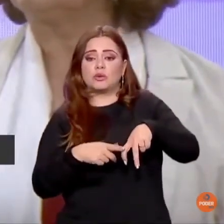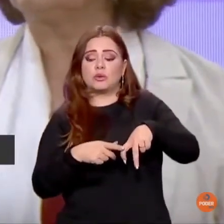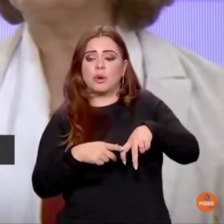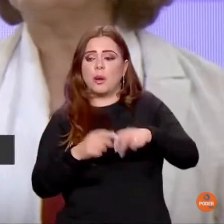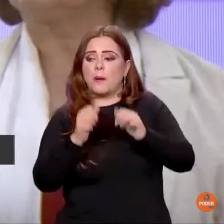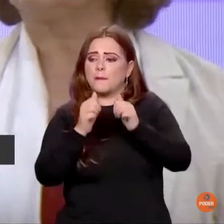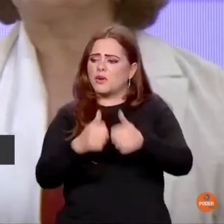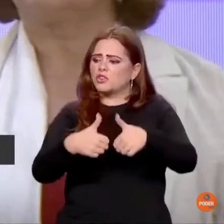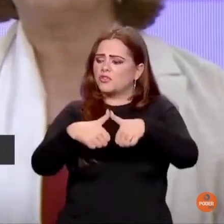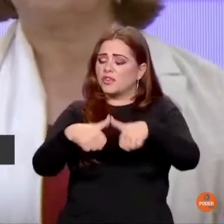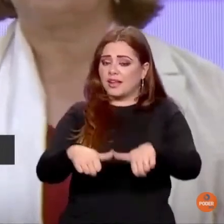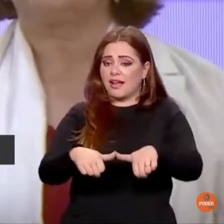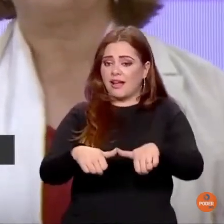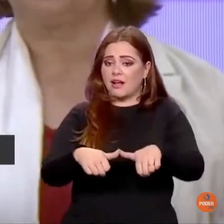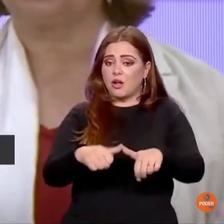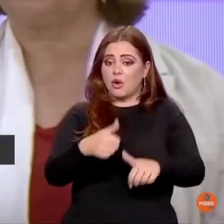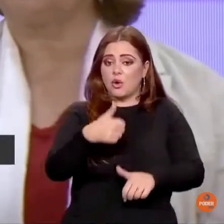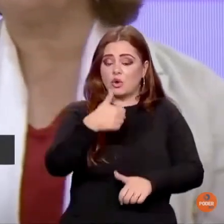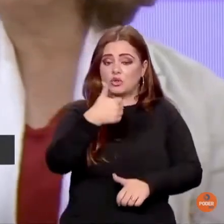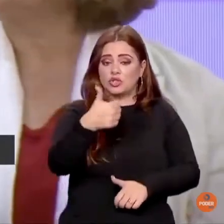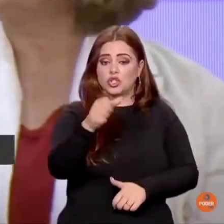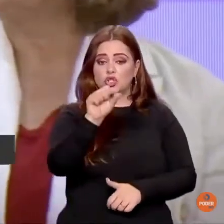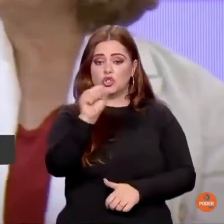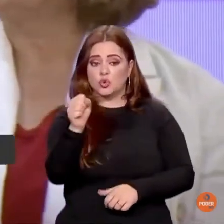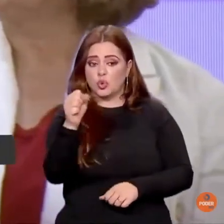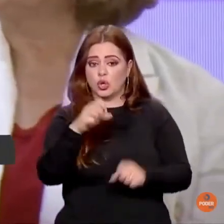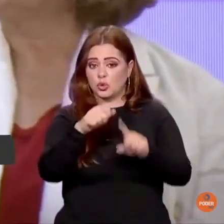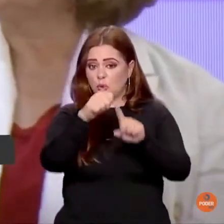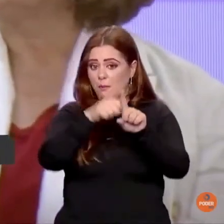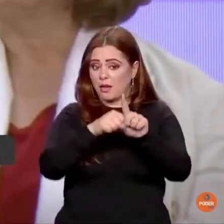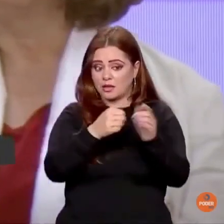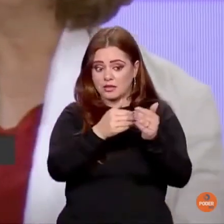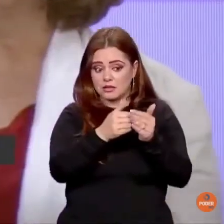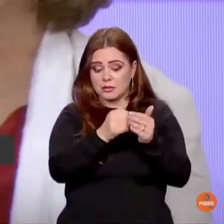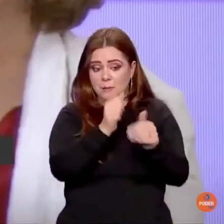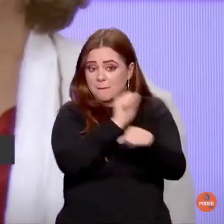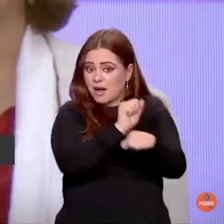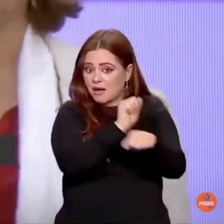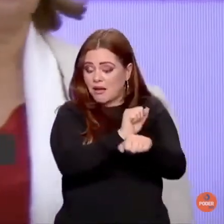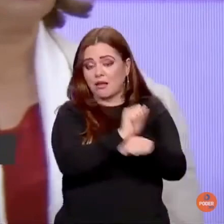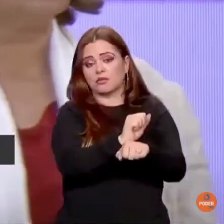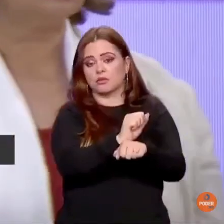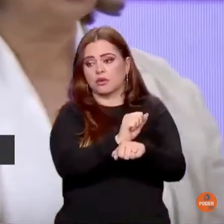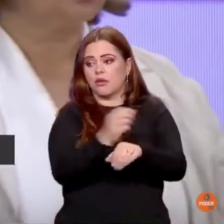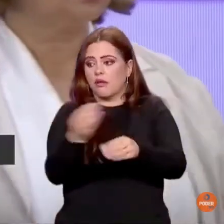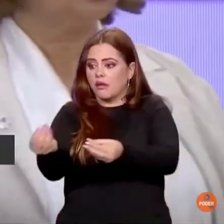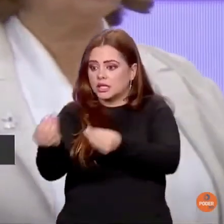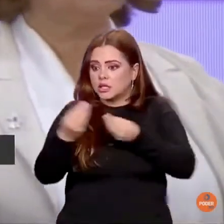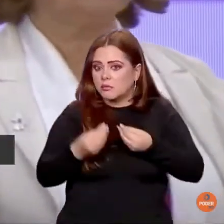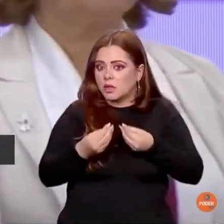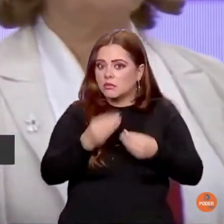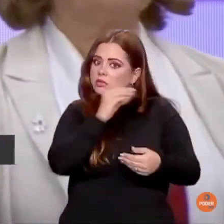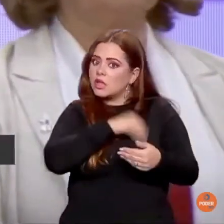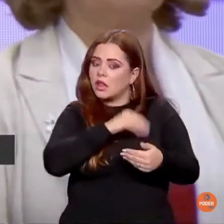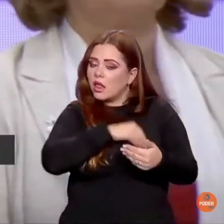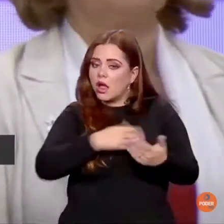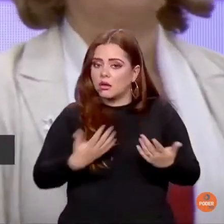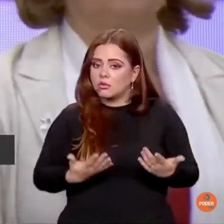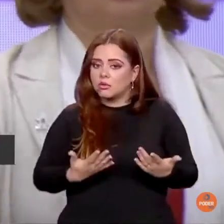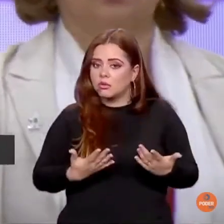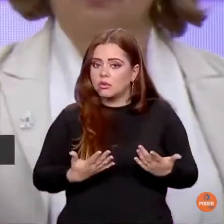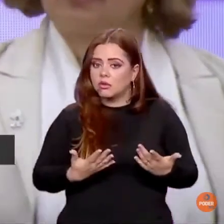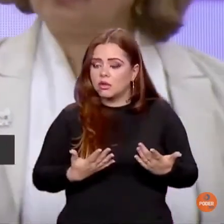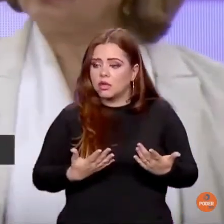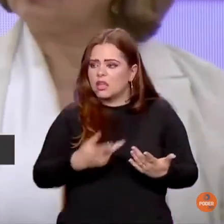ano e meio, sabe, afastado do futebol, recebendo salário.